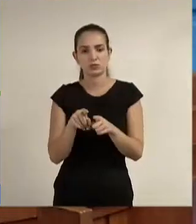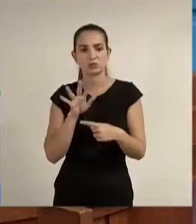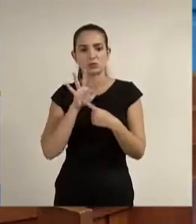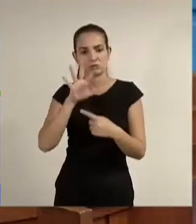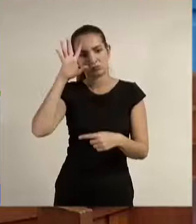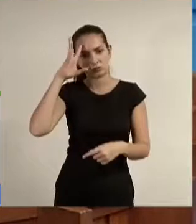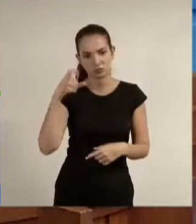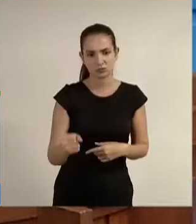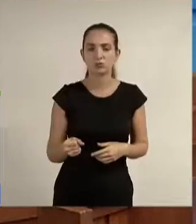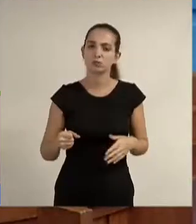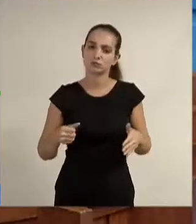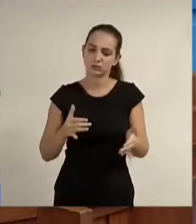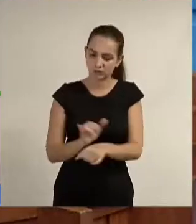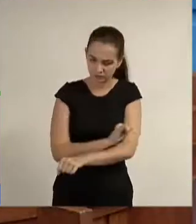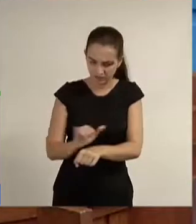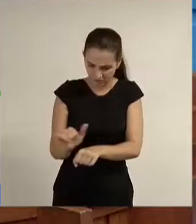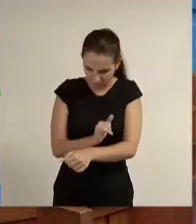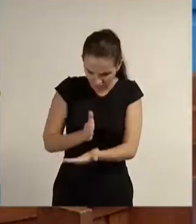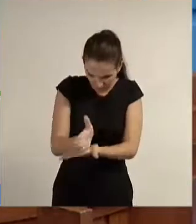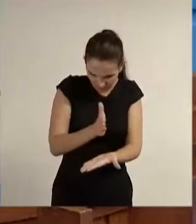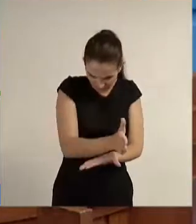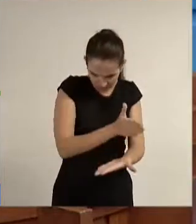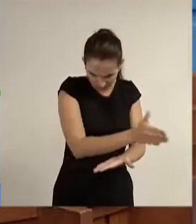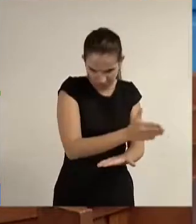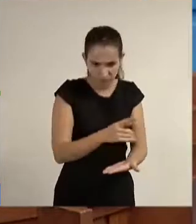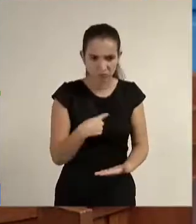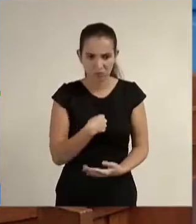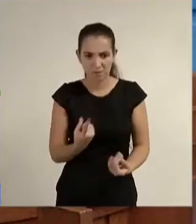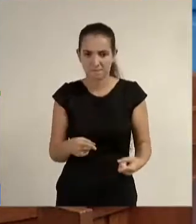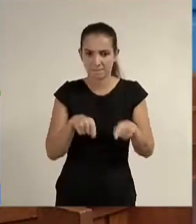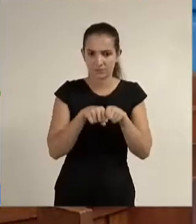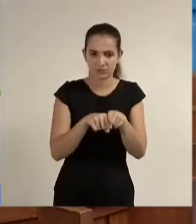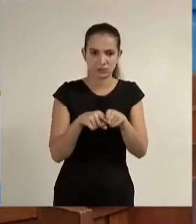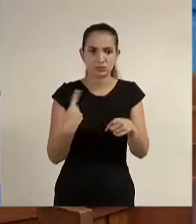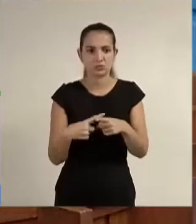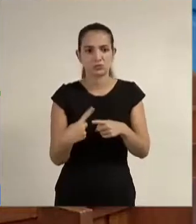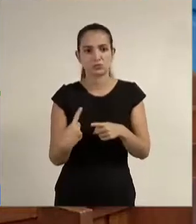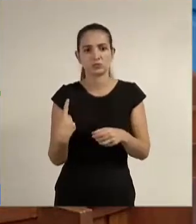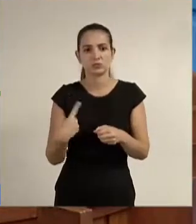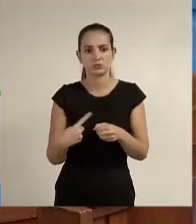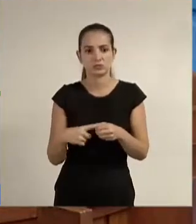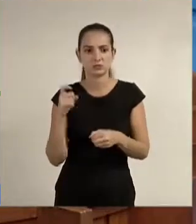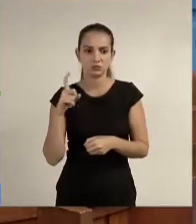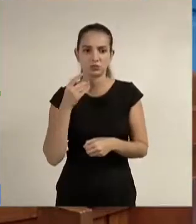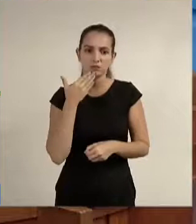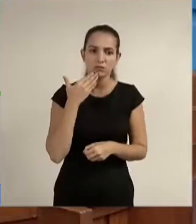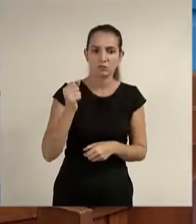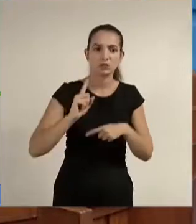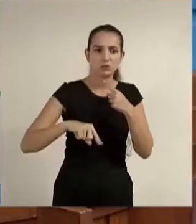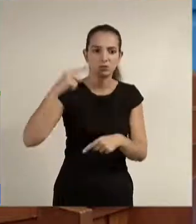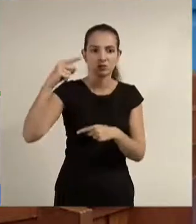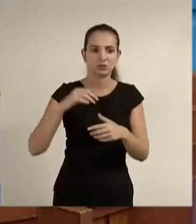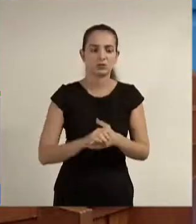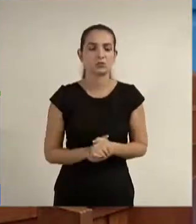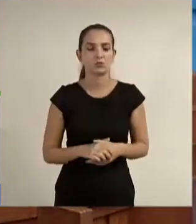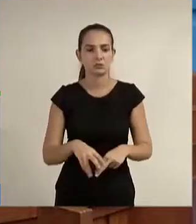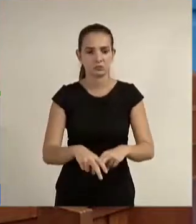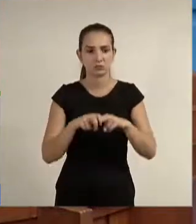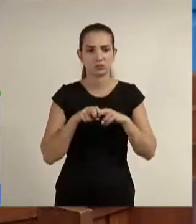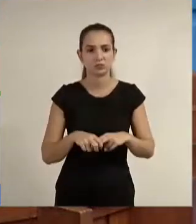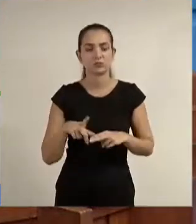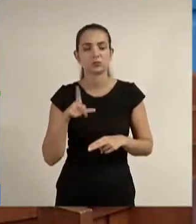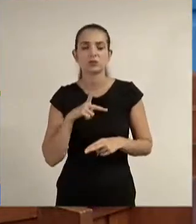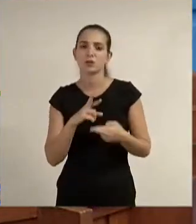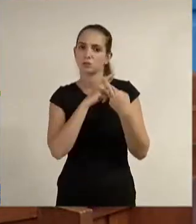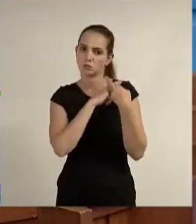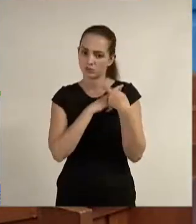e procurando, como fiz, parcerias para que a nossa cidade melhore. Creio que isso também são demandas de